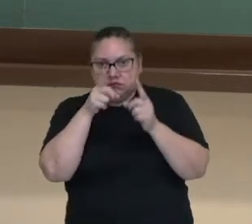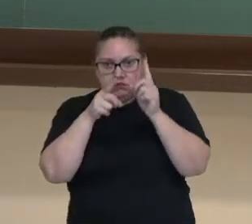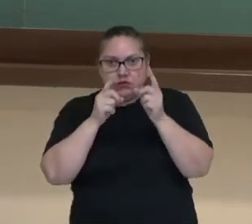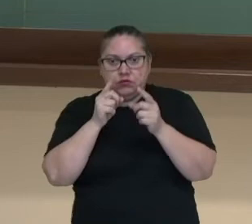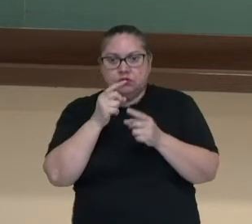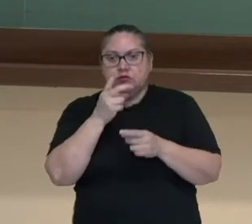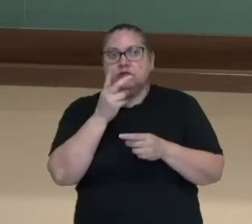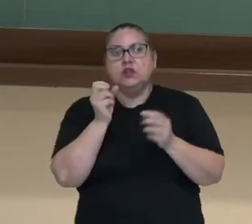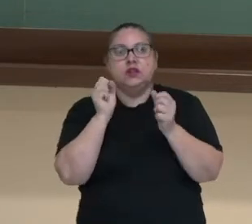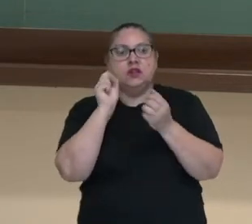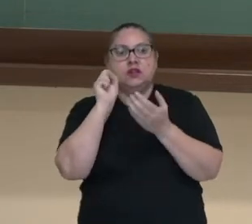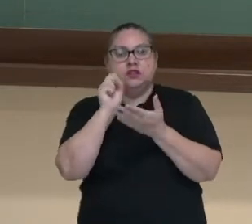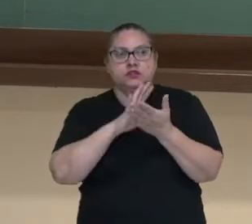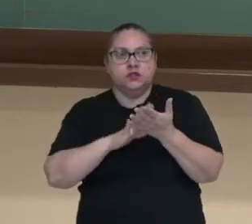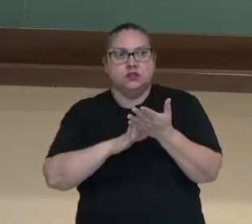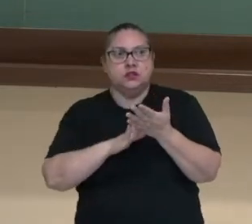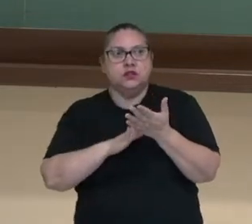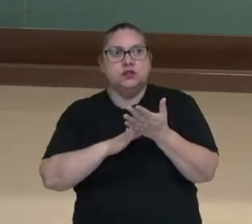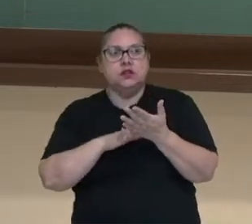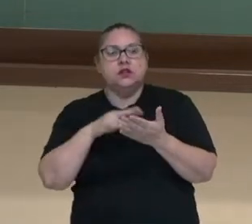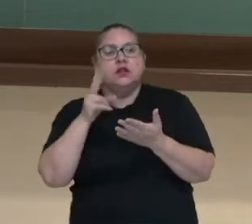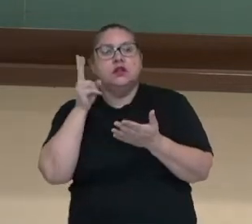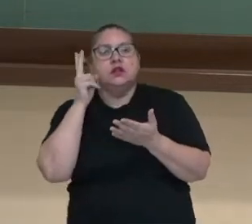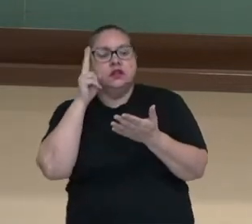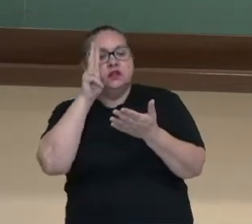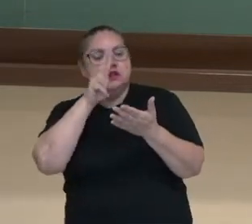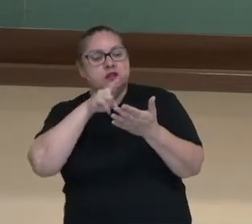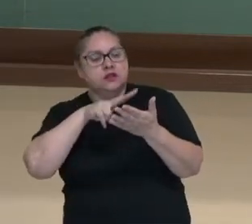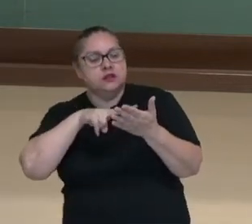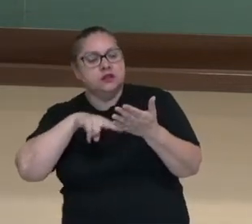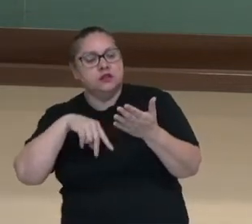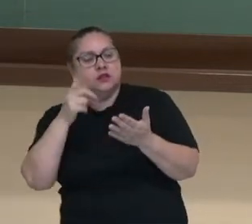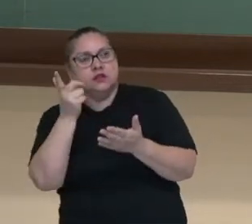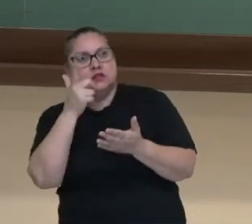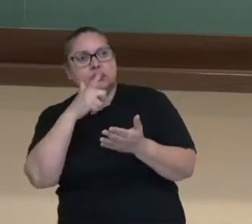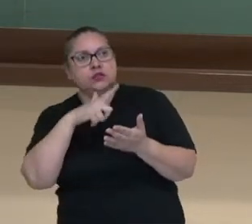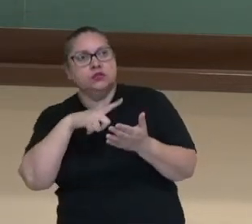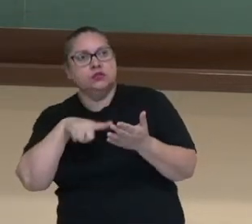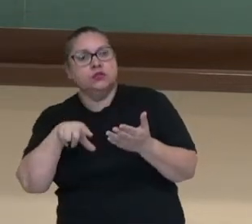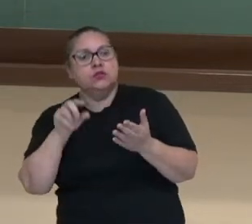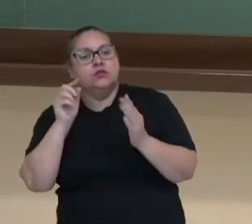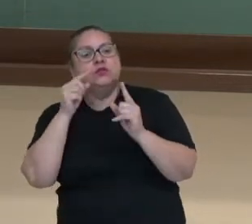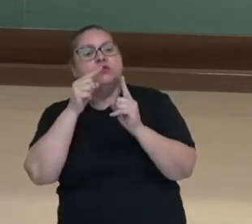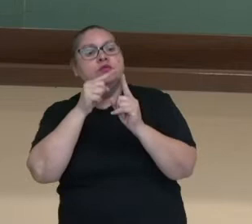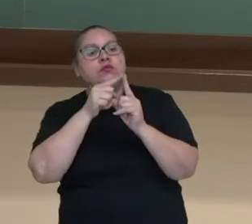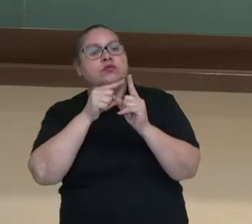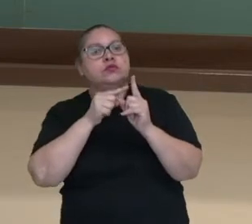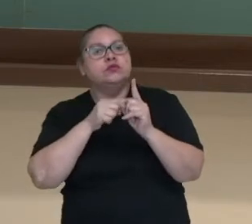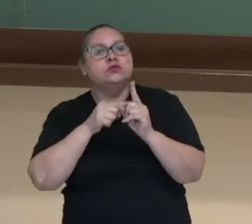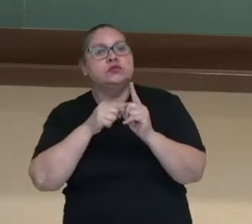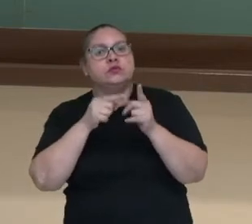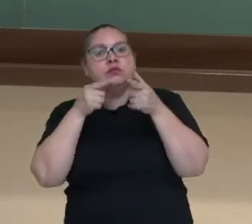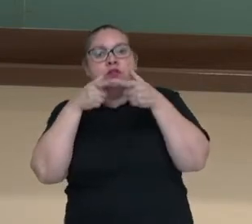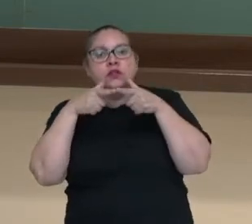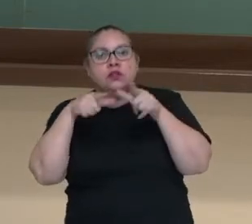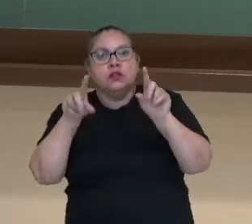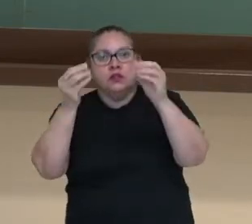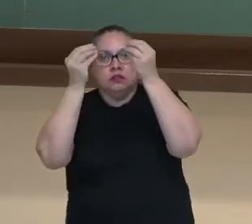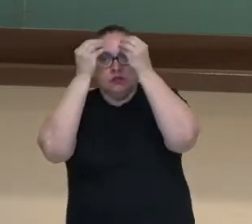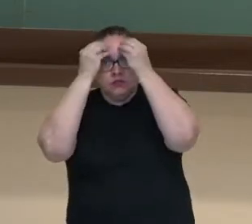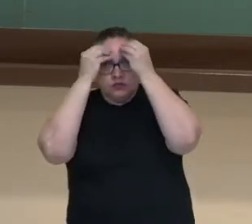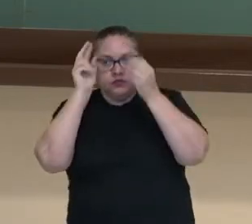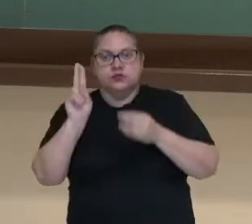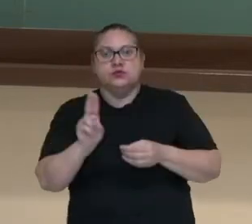do exercício. Releia essa estrofe para identificar o tipo de linguagem utilizada pela